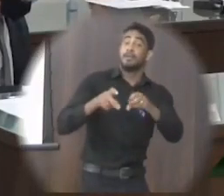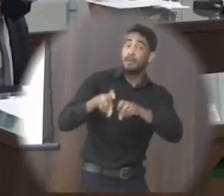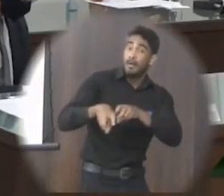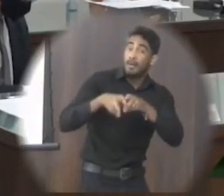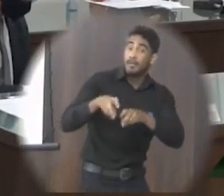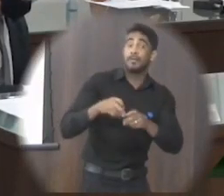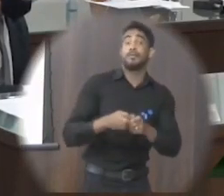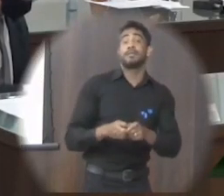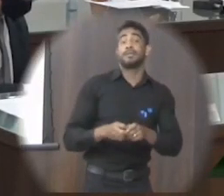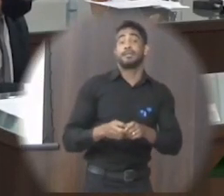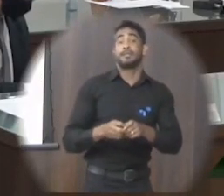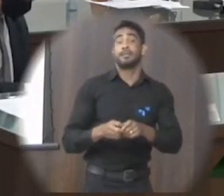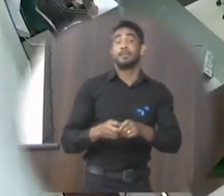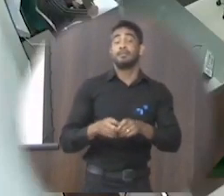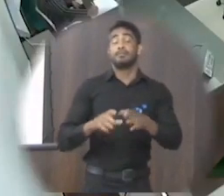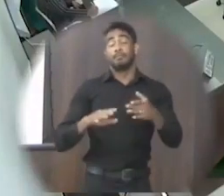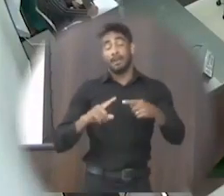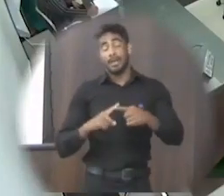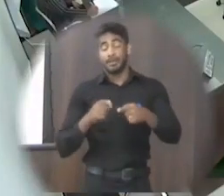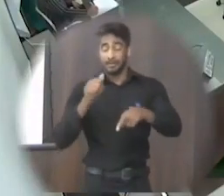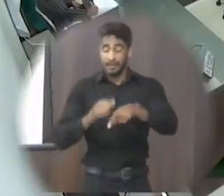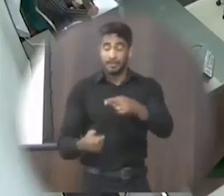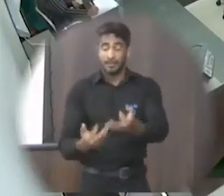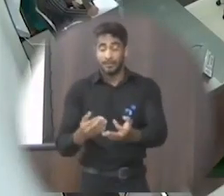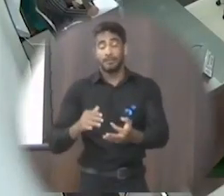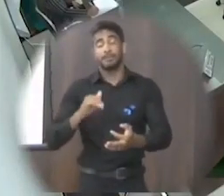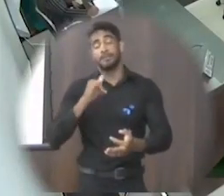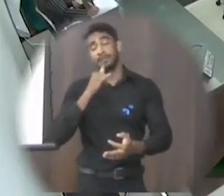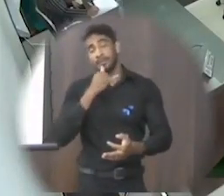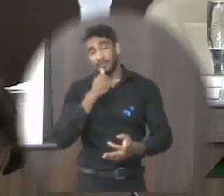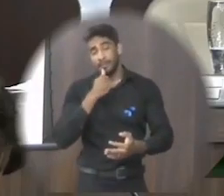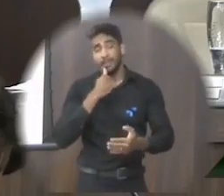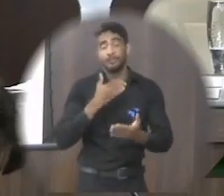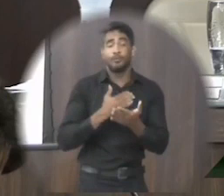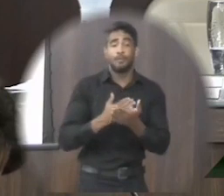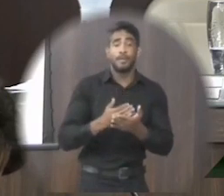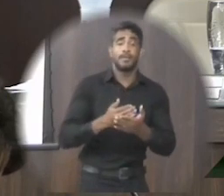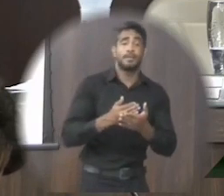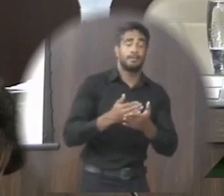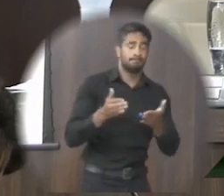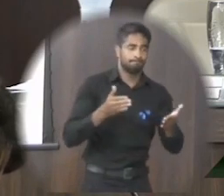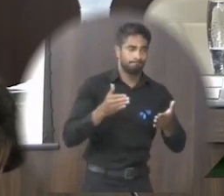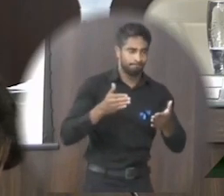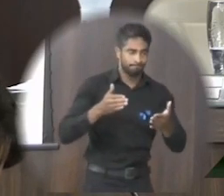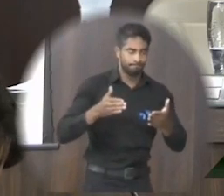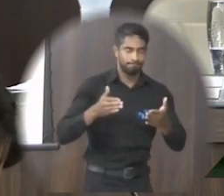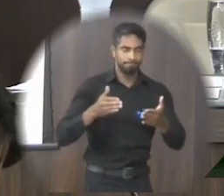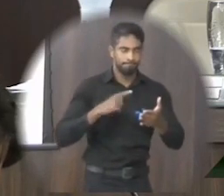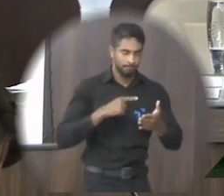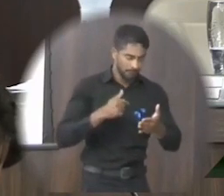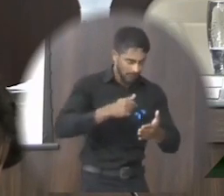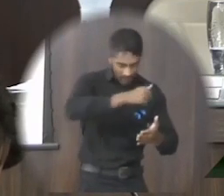muitos desses incêndios, infelizmente, começam através de queimadas, sem os devidos cuidados. Então, a